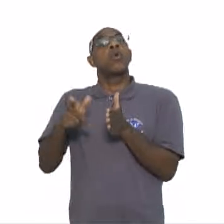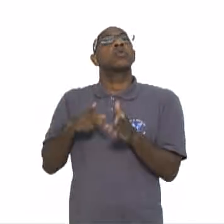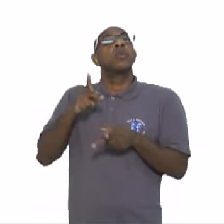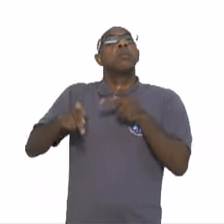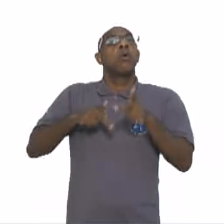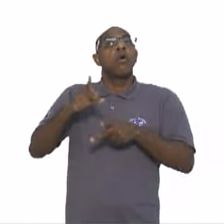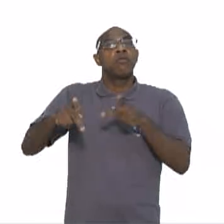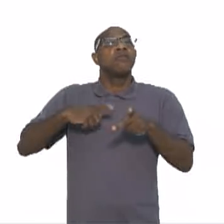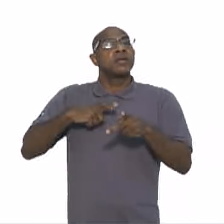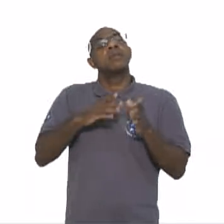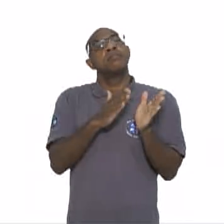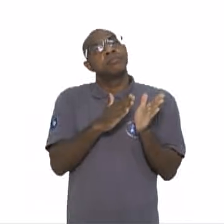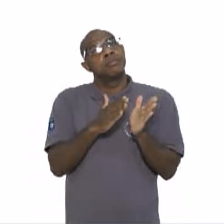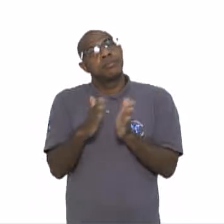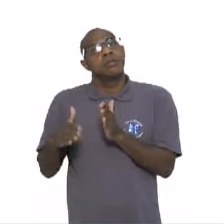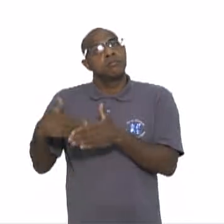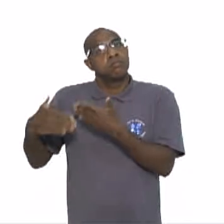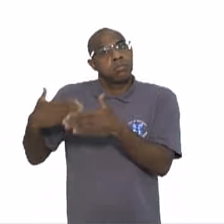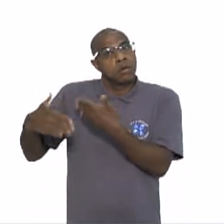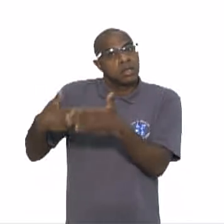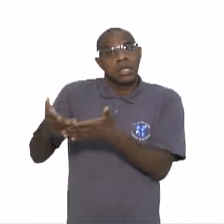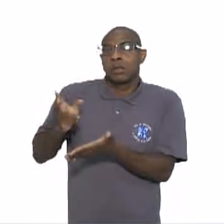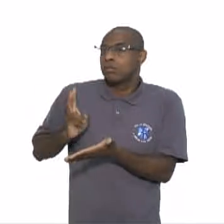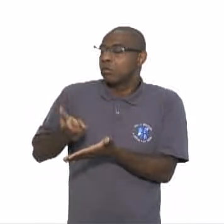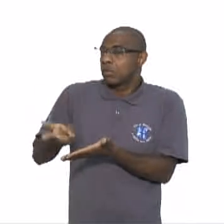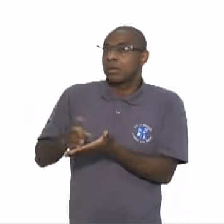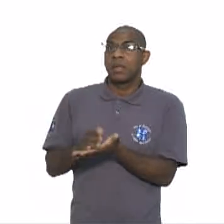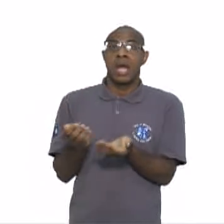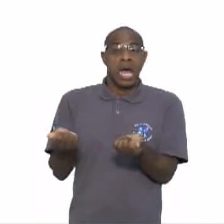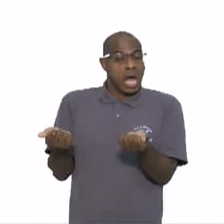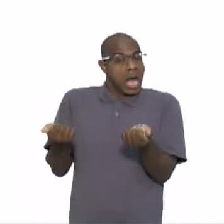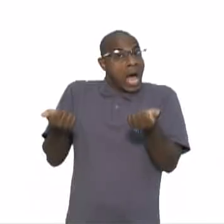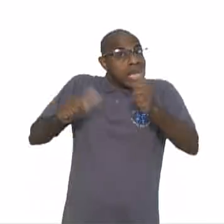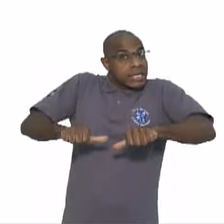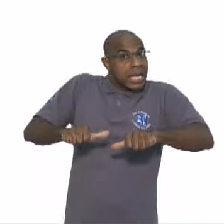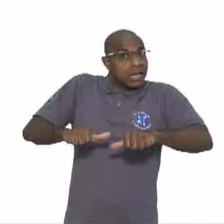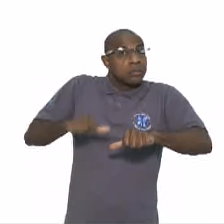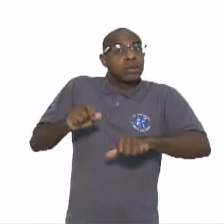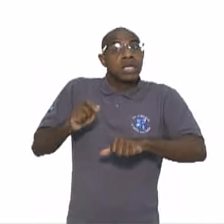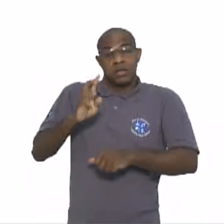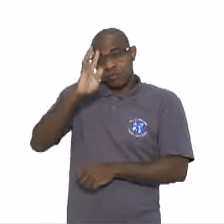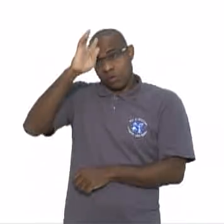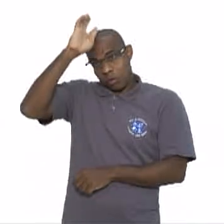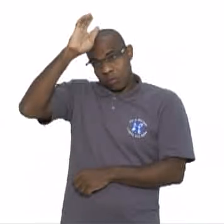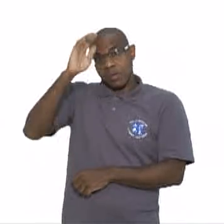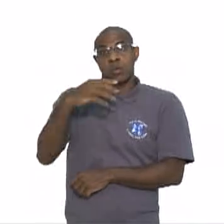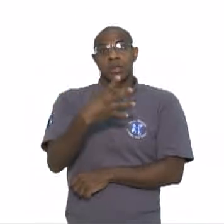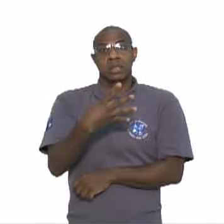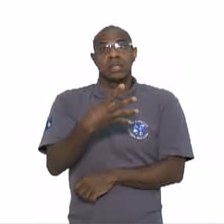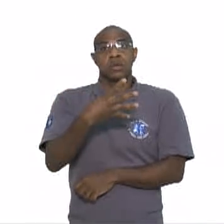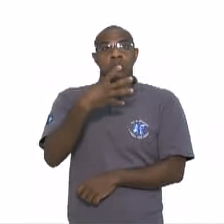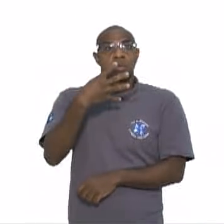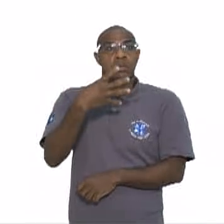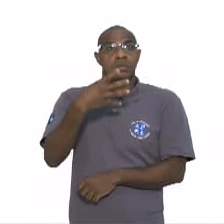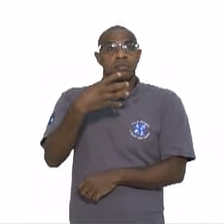mesmo processo, como os visigodos. A queda de Roma em 476 marcou o início